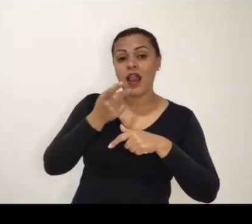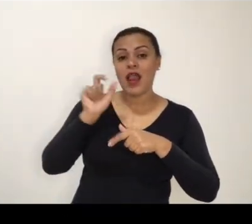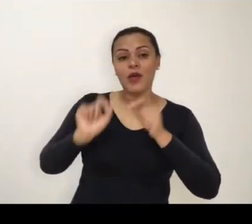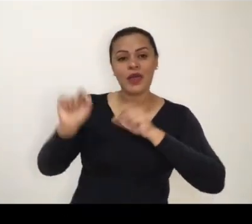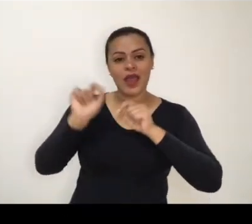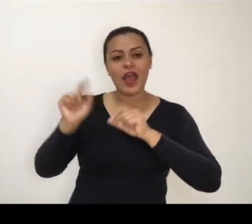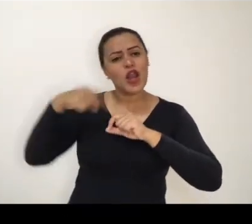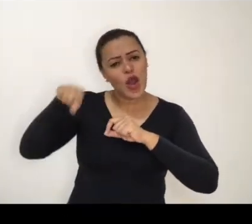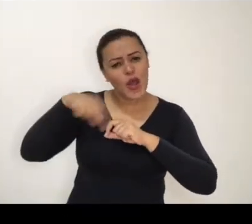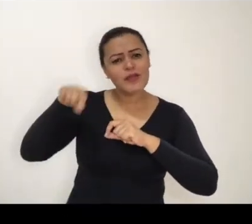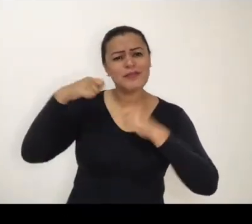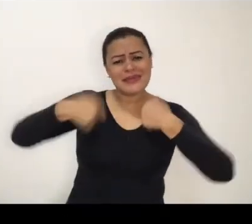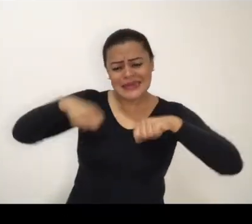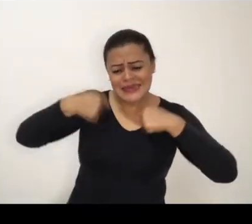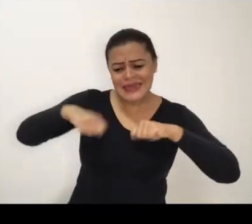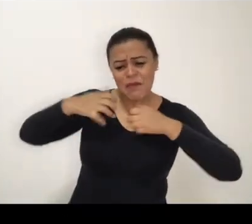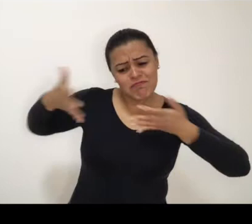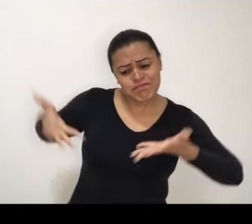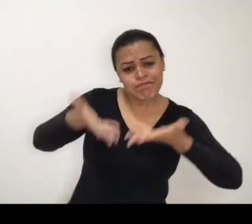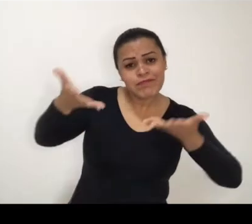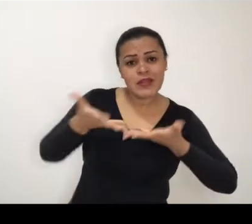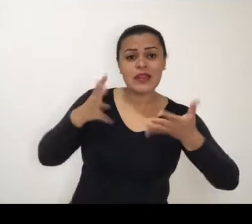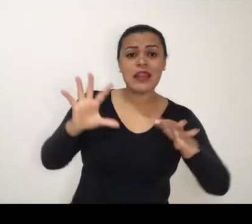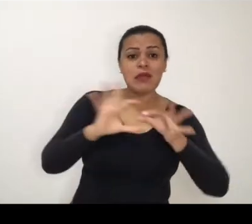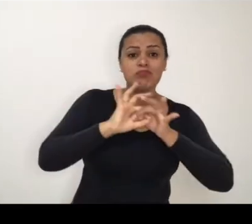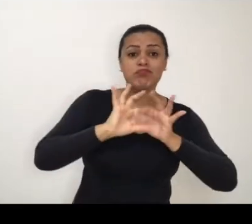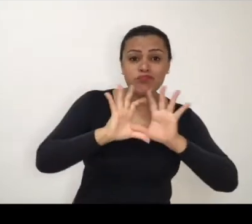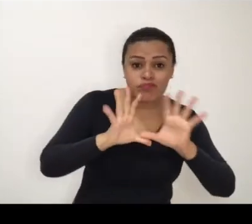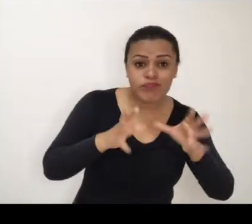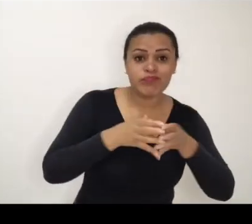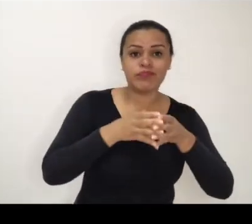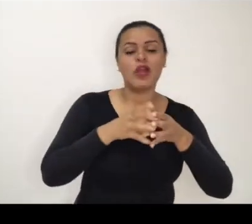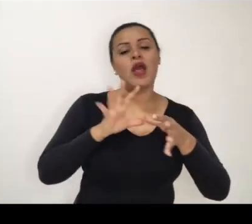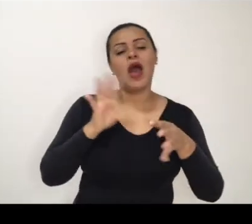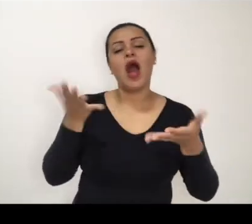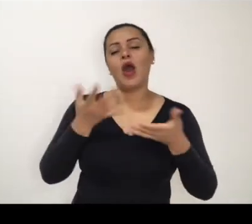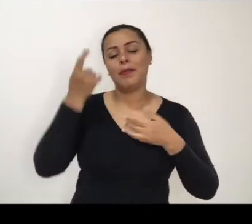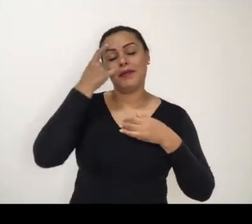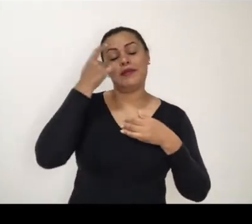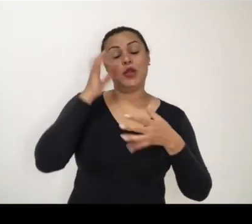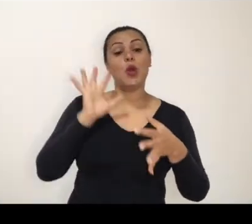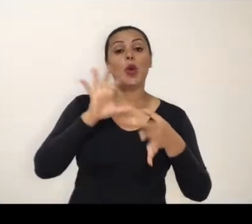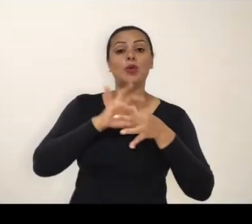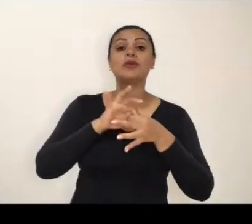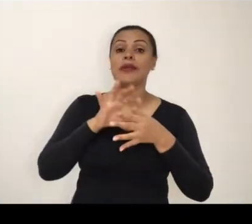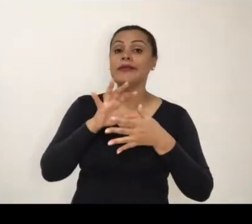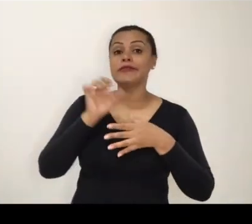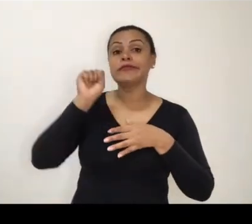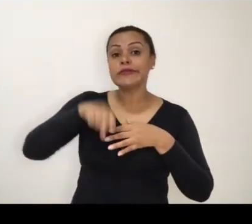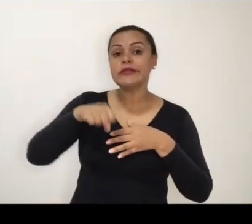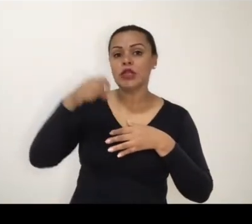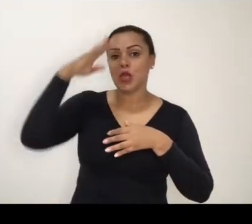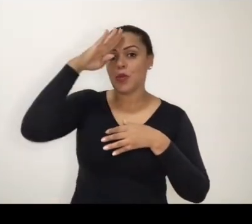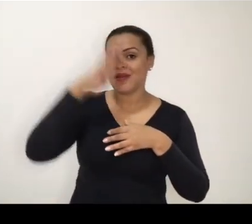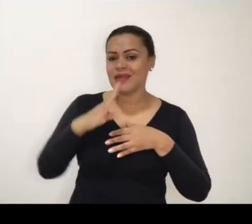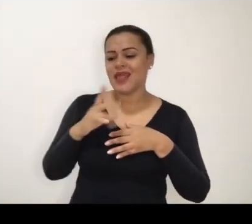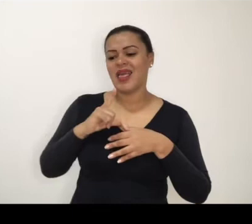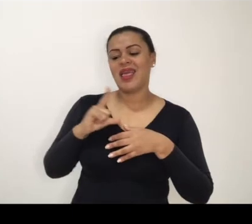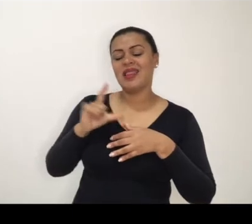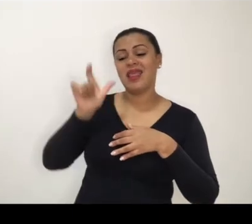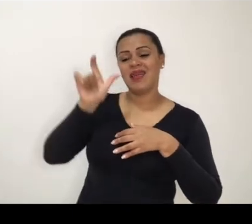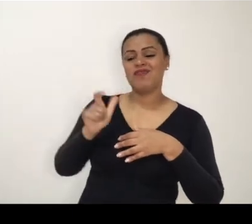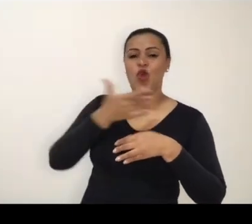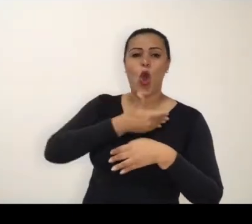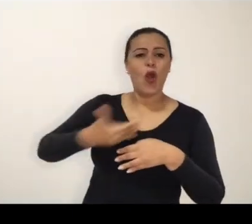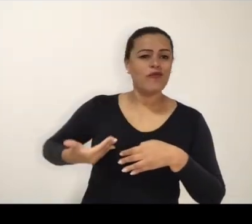estar juntos, assim, né? Pensando nesse contexto, assim, um Brasil com representantes que não são representantes,